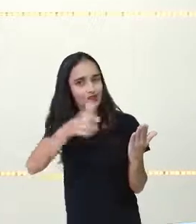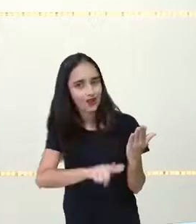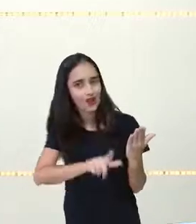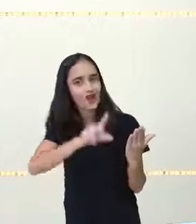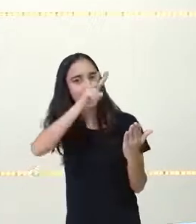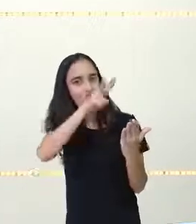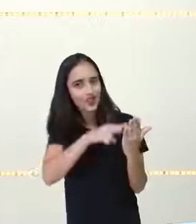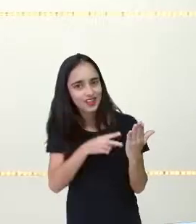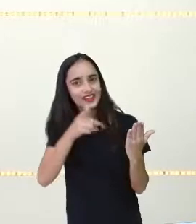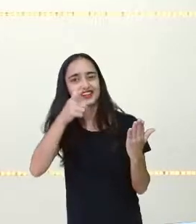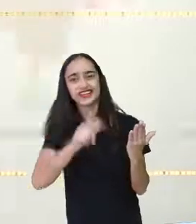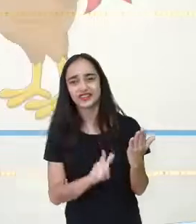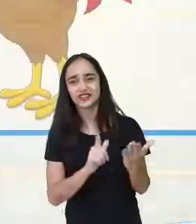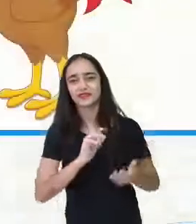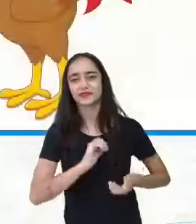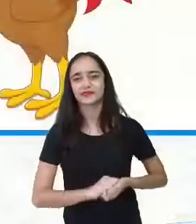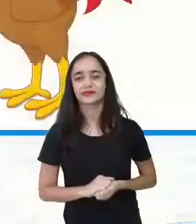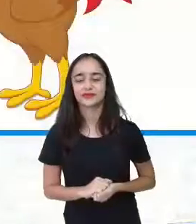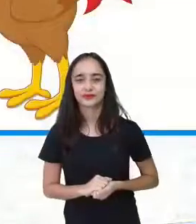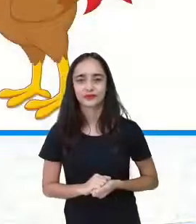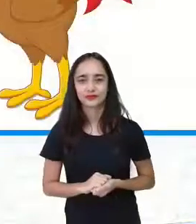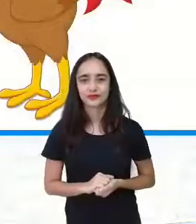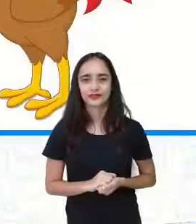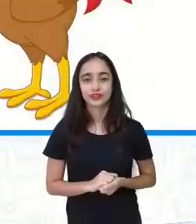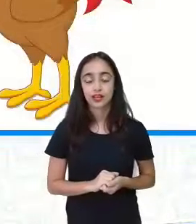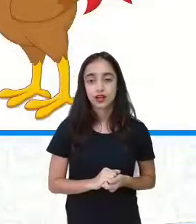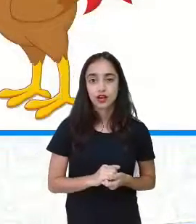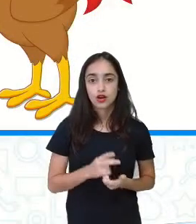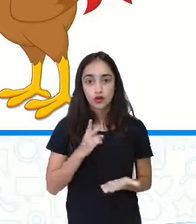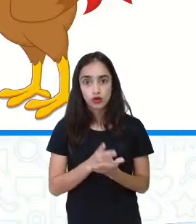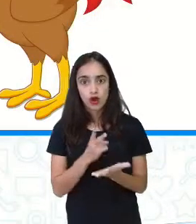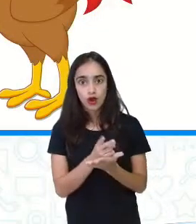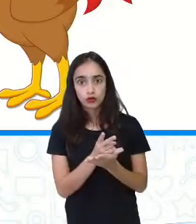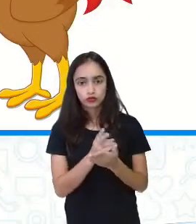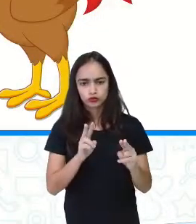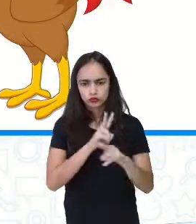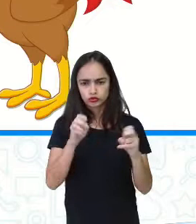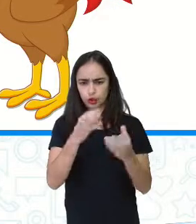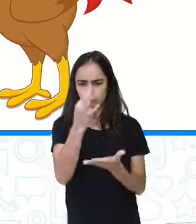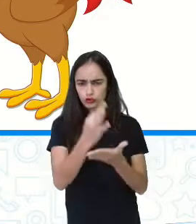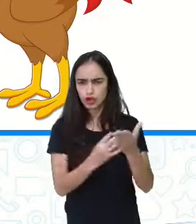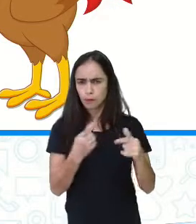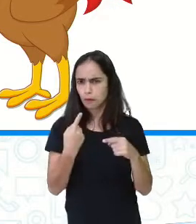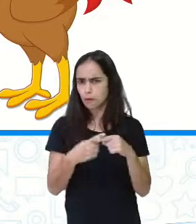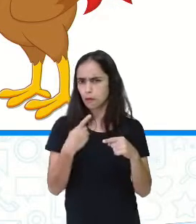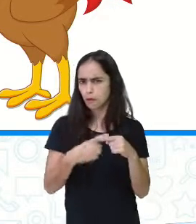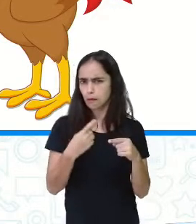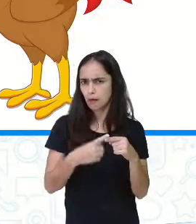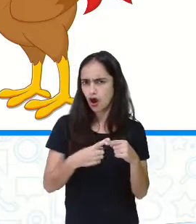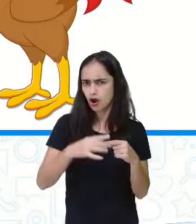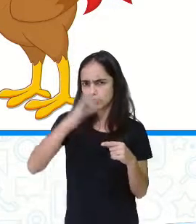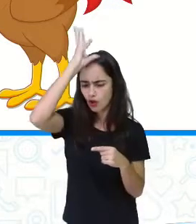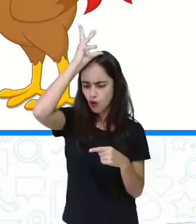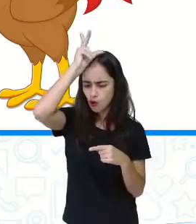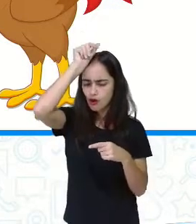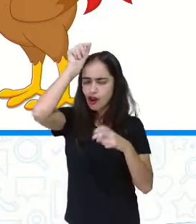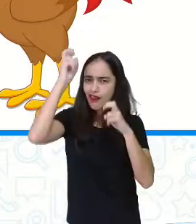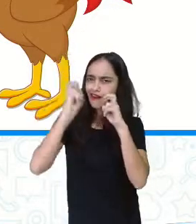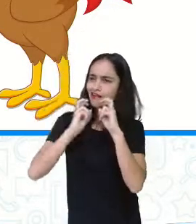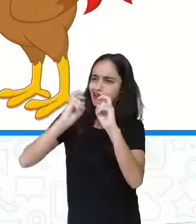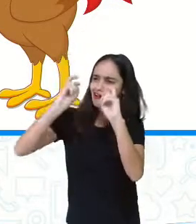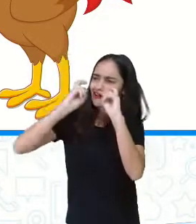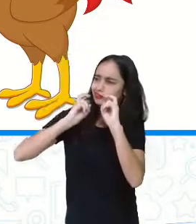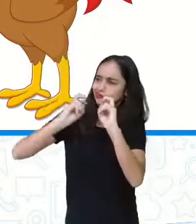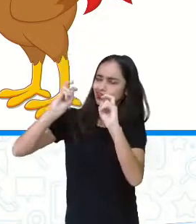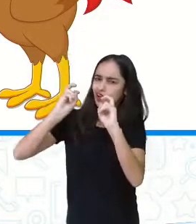leia mais uma vez tá joia de acordo com o texto gente porque o galo canta letra A Ele acorda com vontade